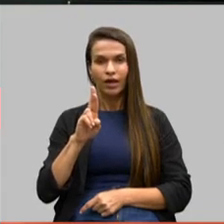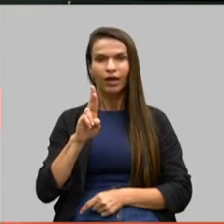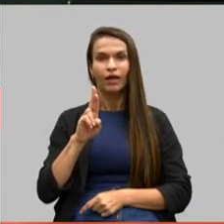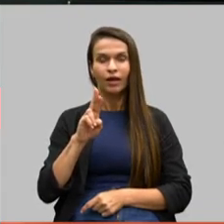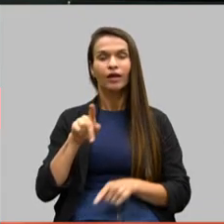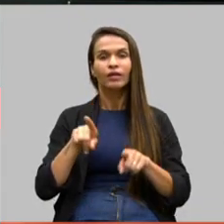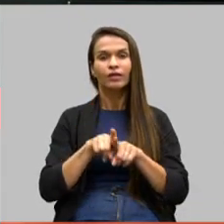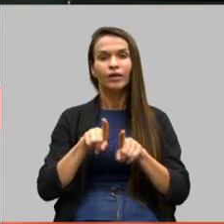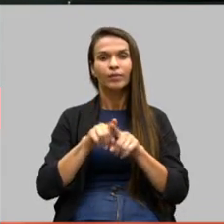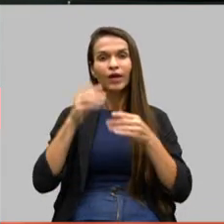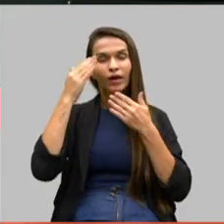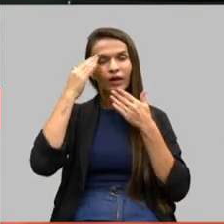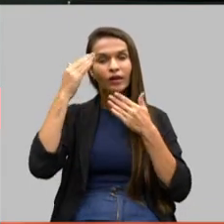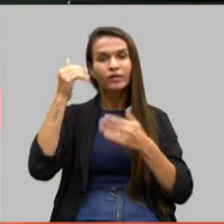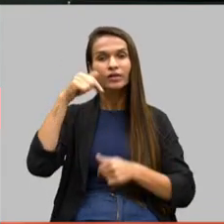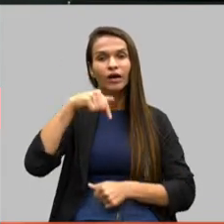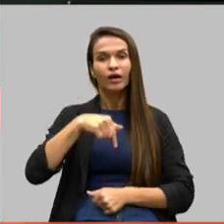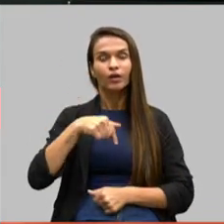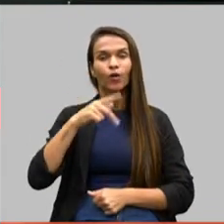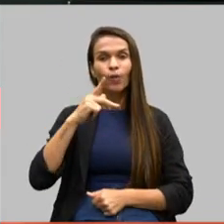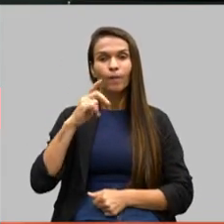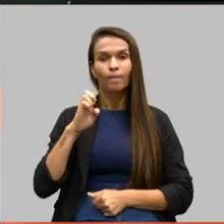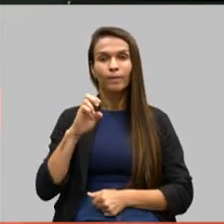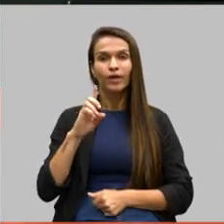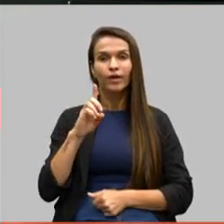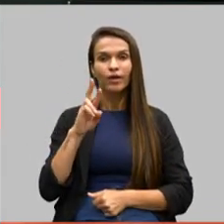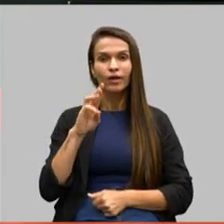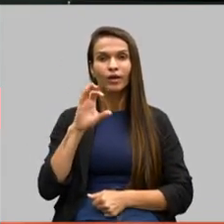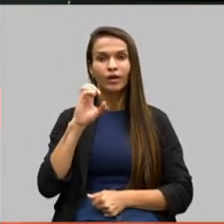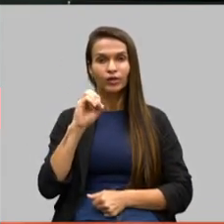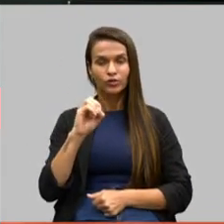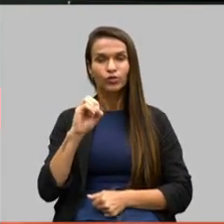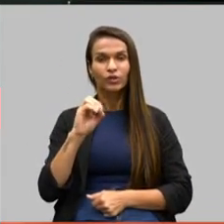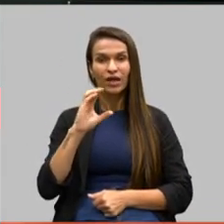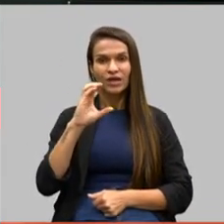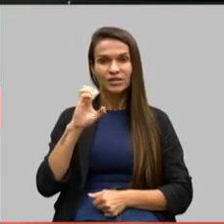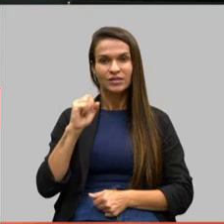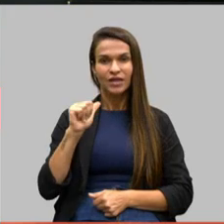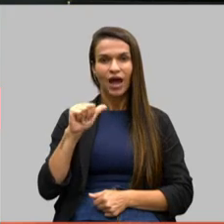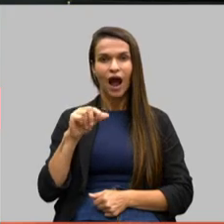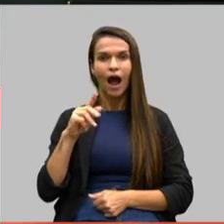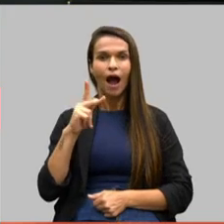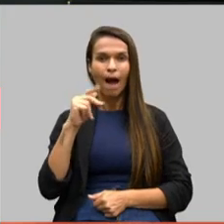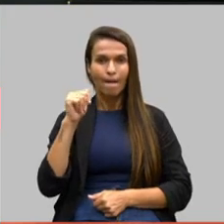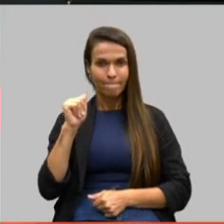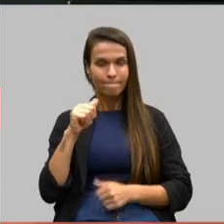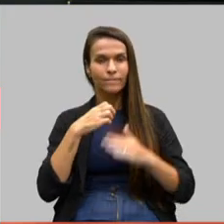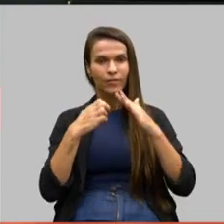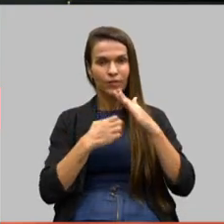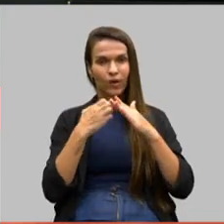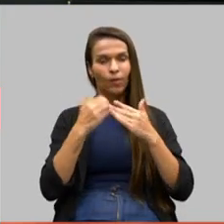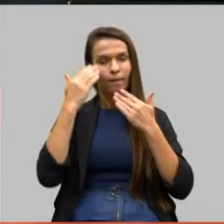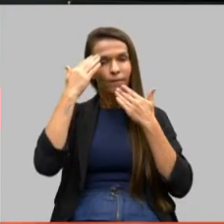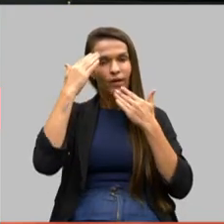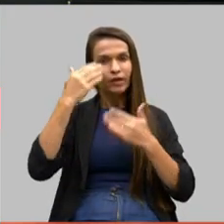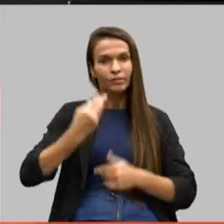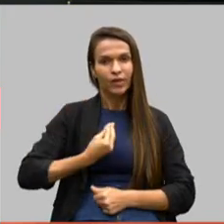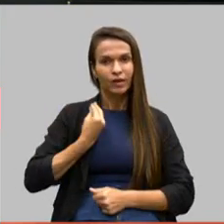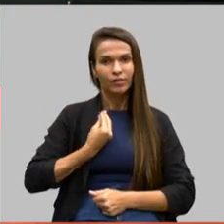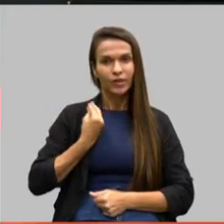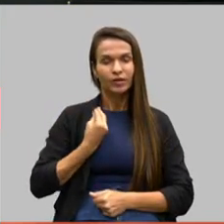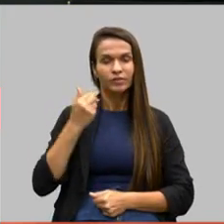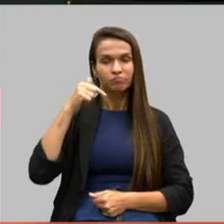agradecer aqui o Pedro Ribeiro, da CEAPA, também, importante, e obrigado pela presença